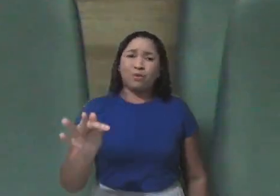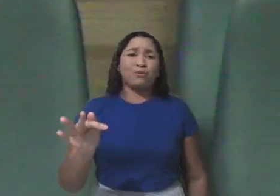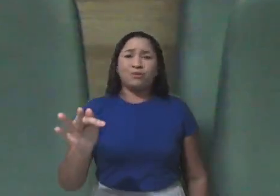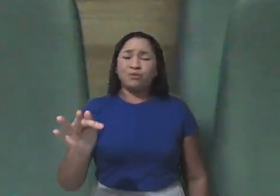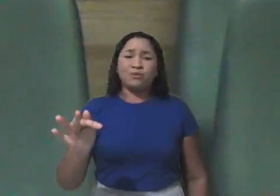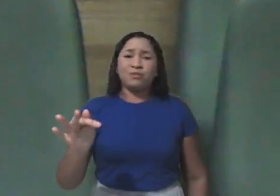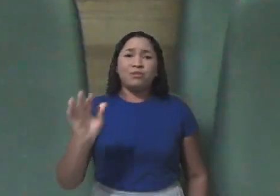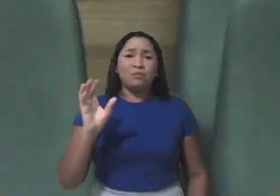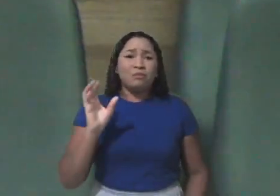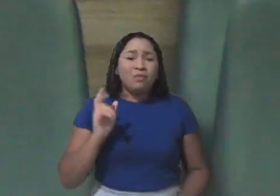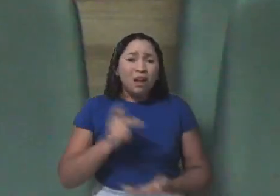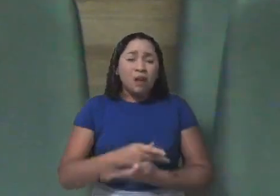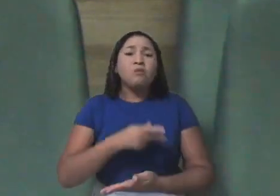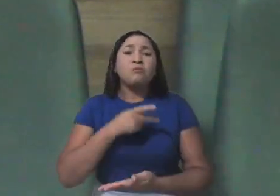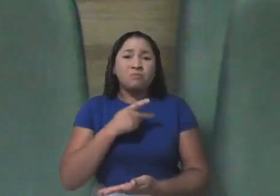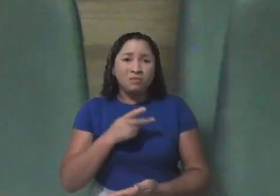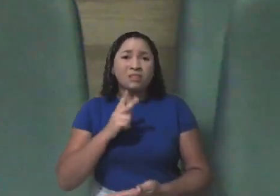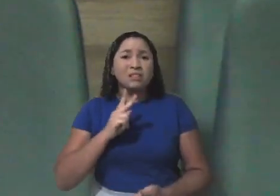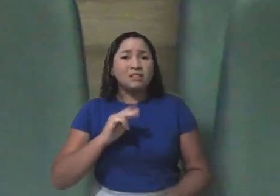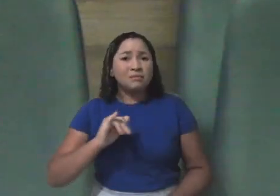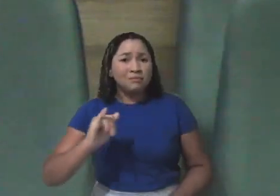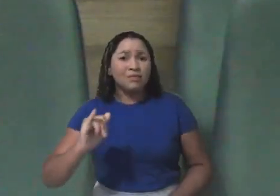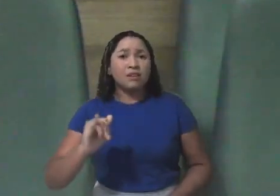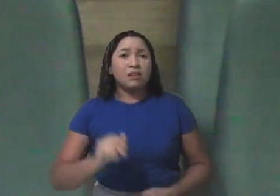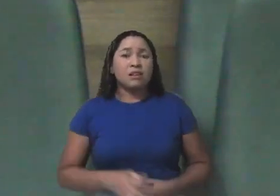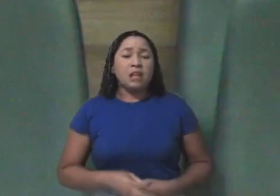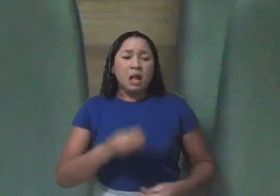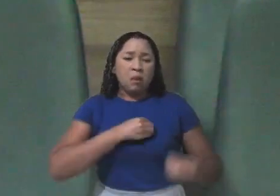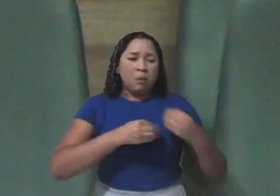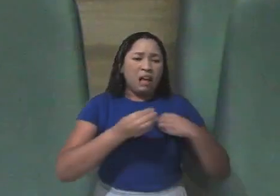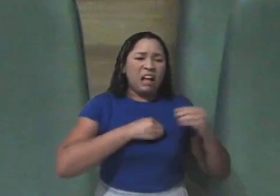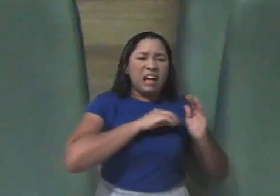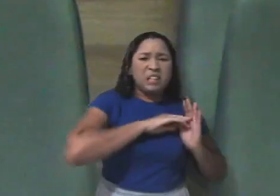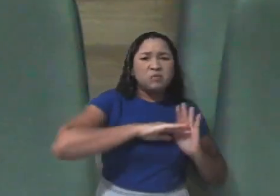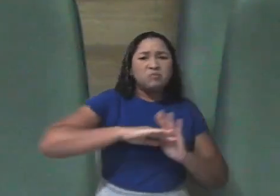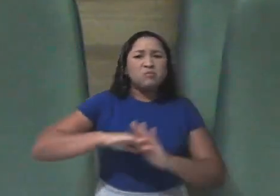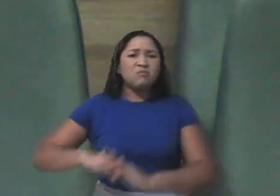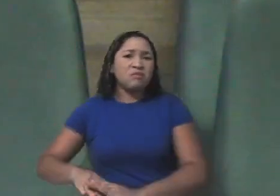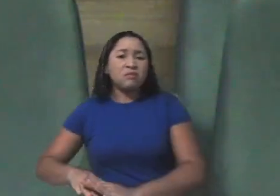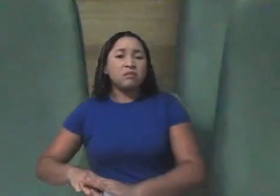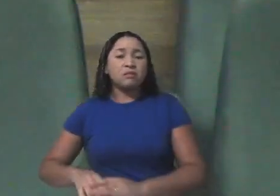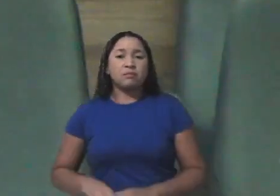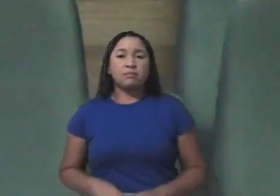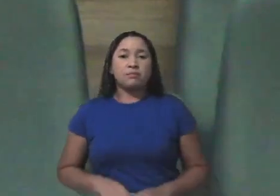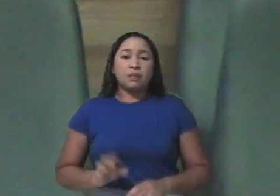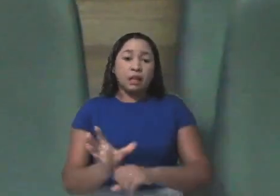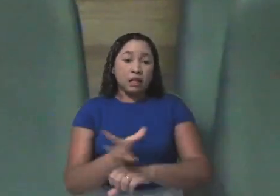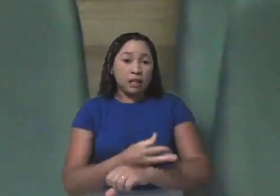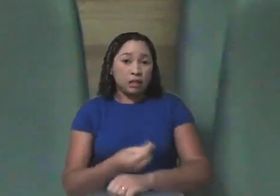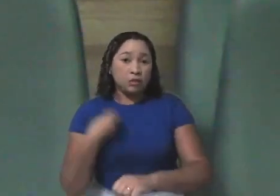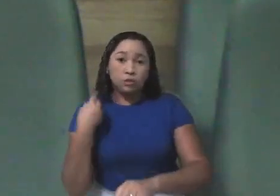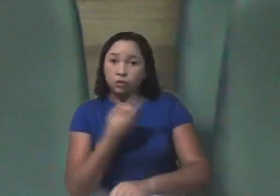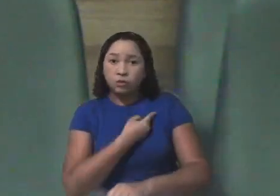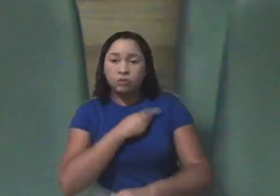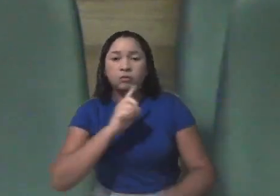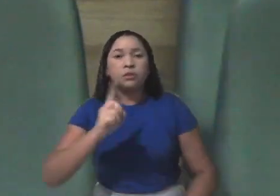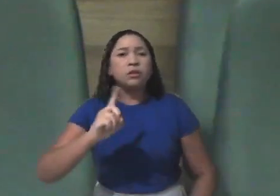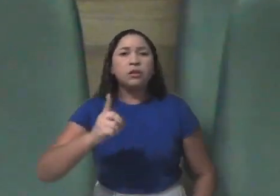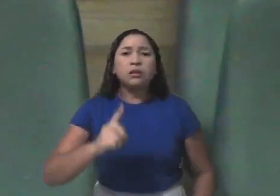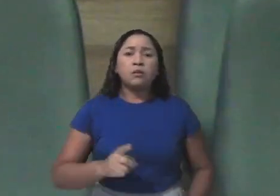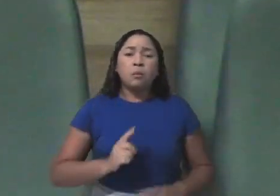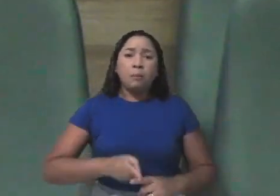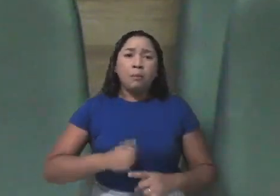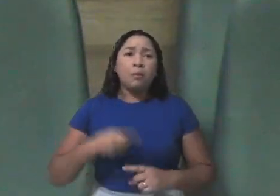é para tirar os pecados. De quem? Da igreja? Não, nós já somos santos, nós já somos